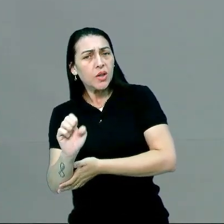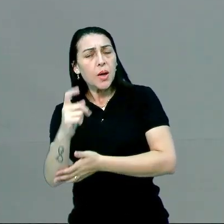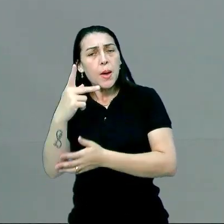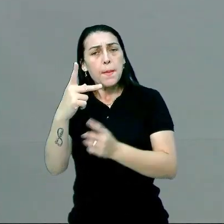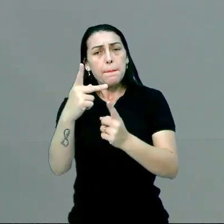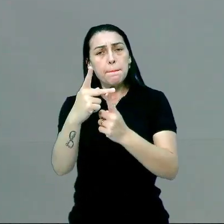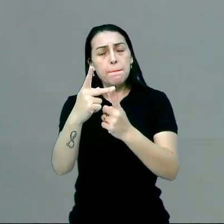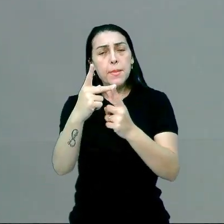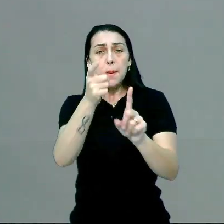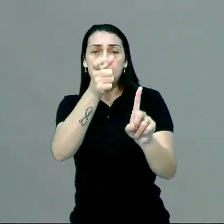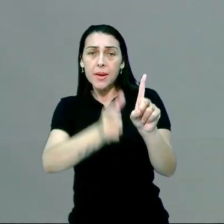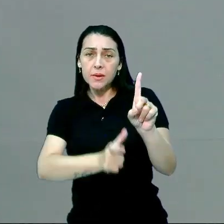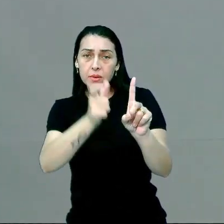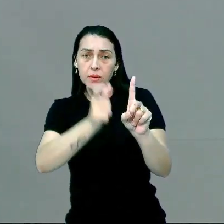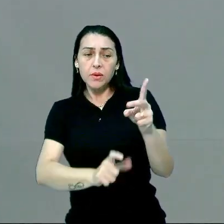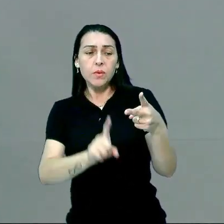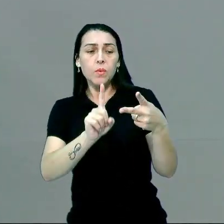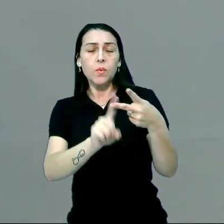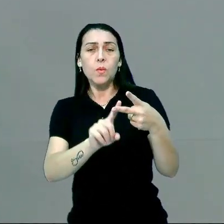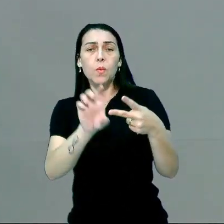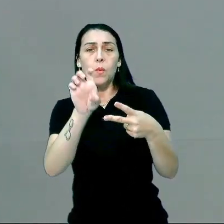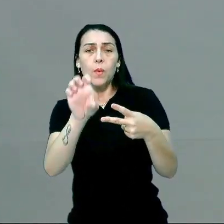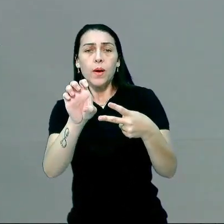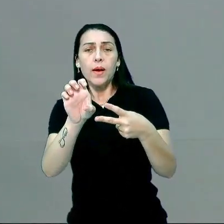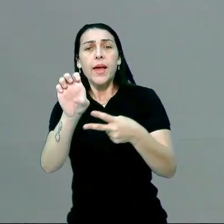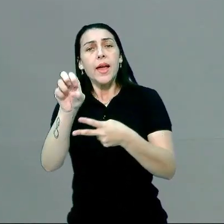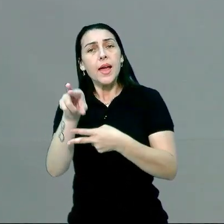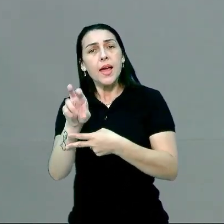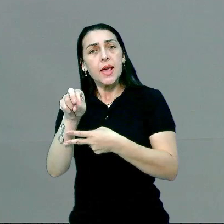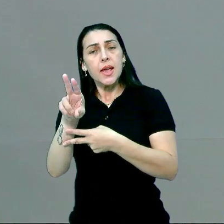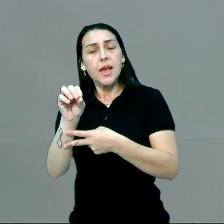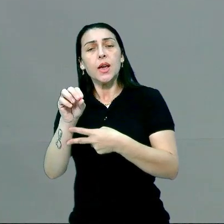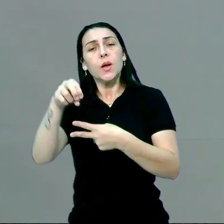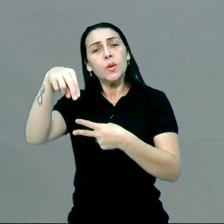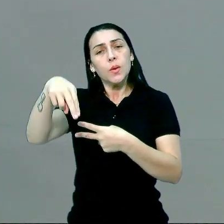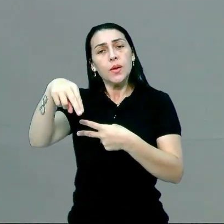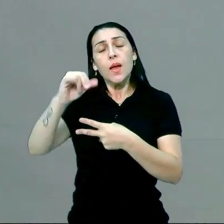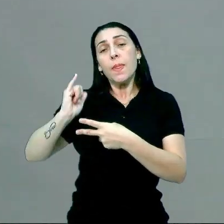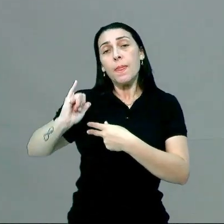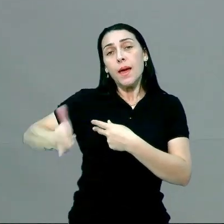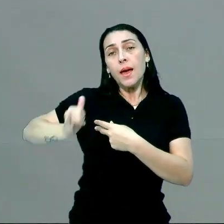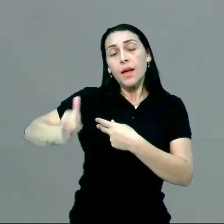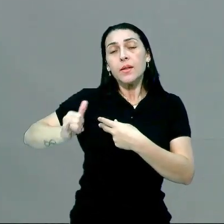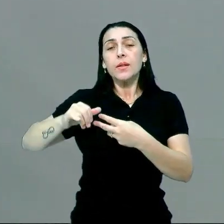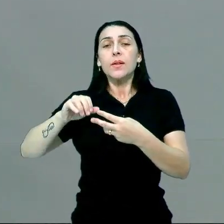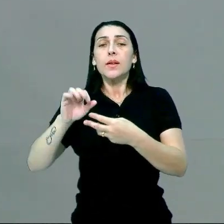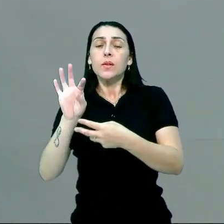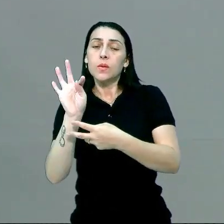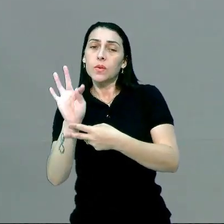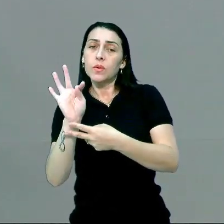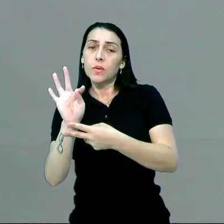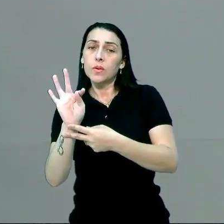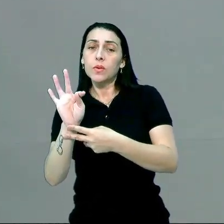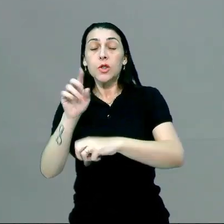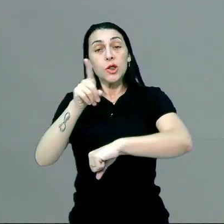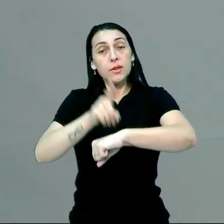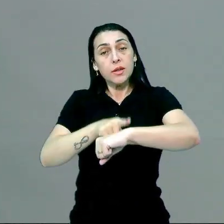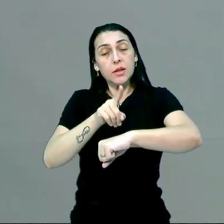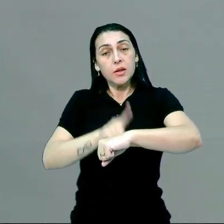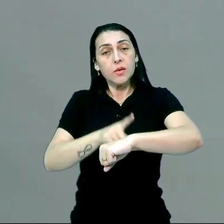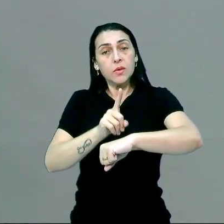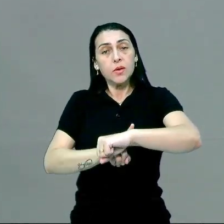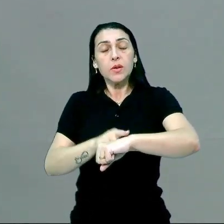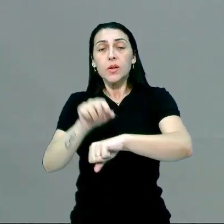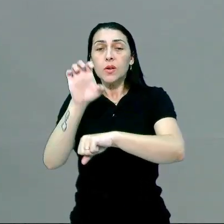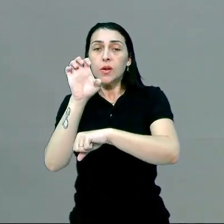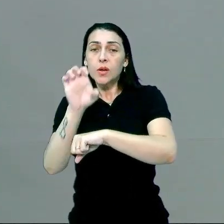é de personagem, o E é de enredo, o N de narrador, o T de tempo